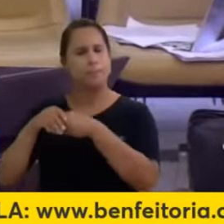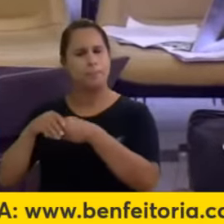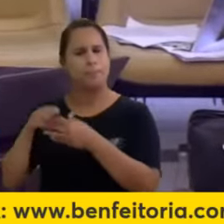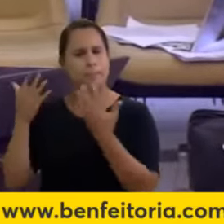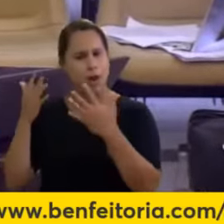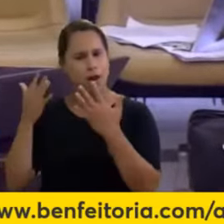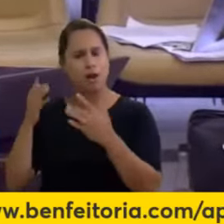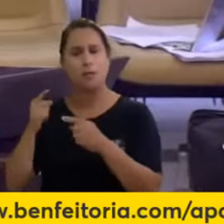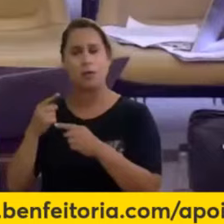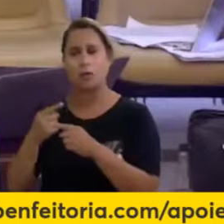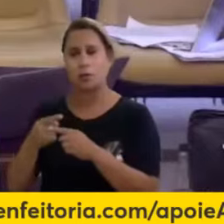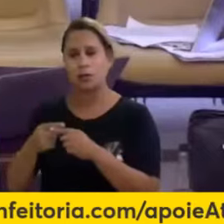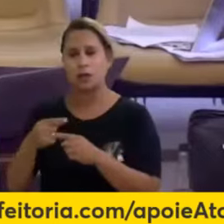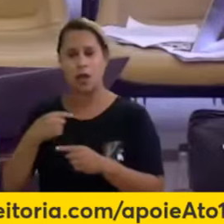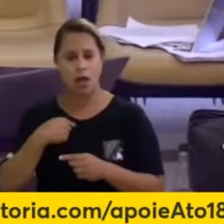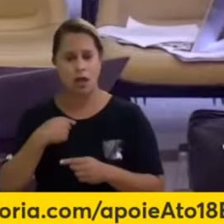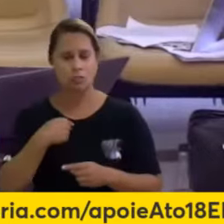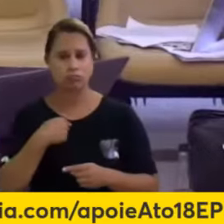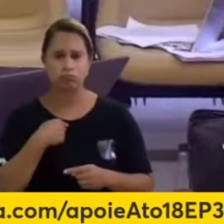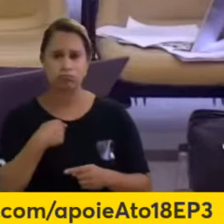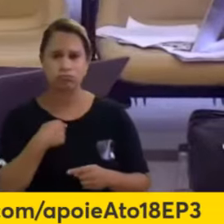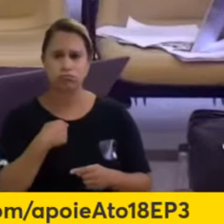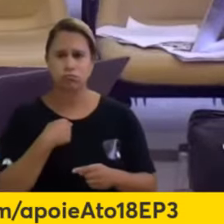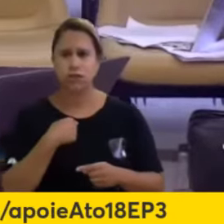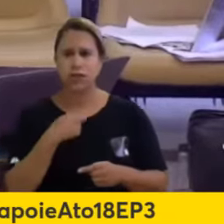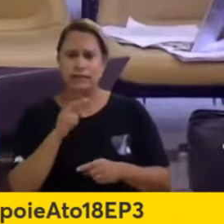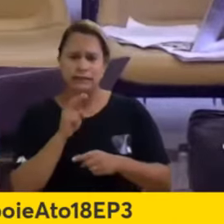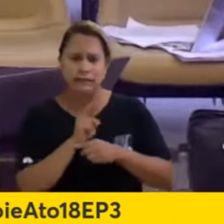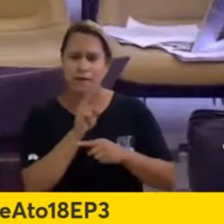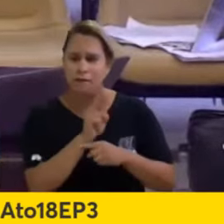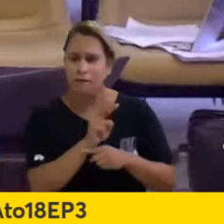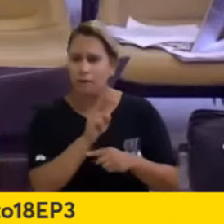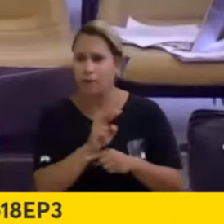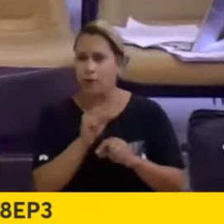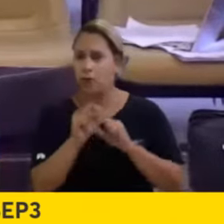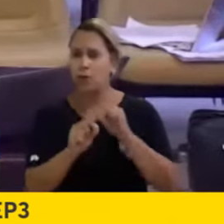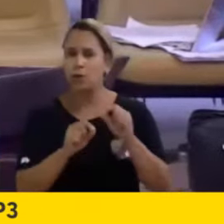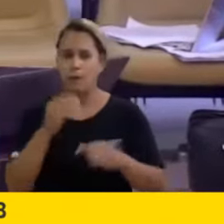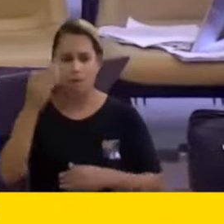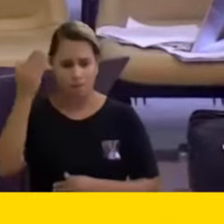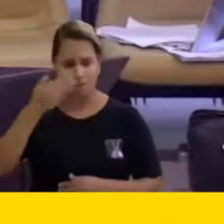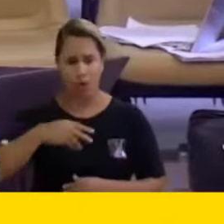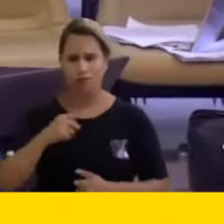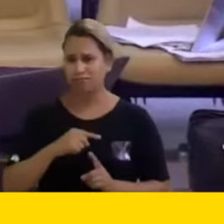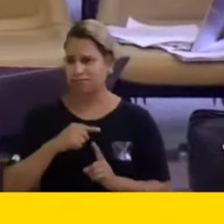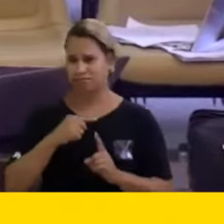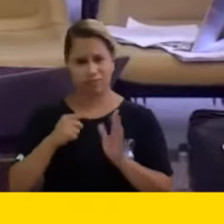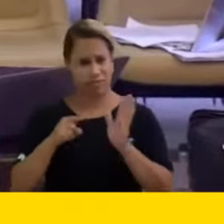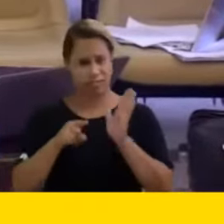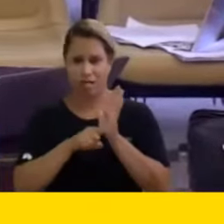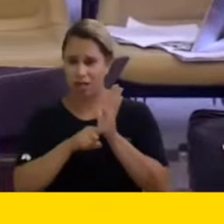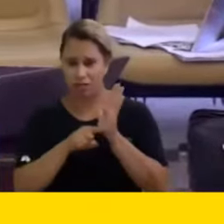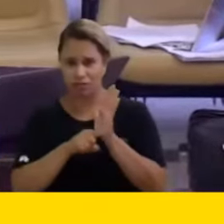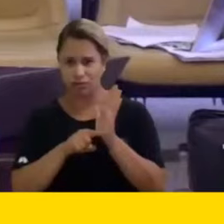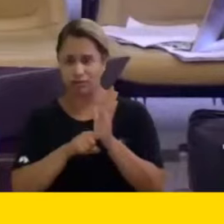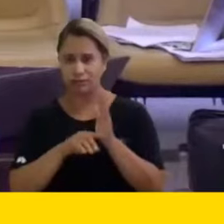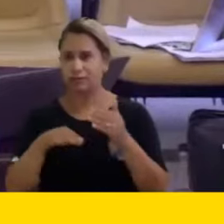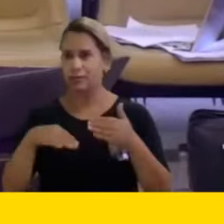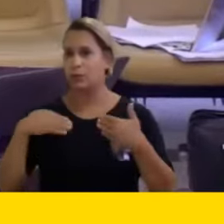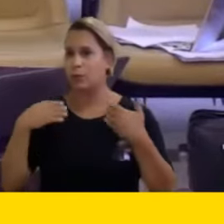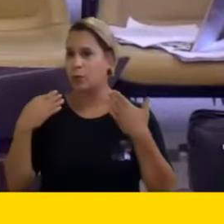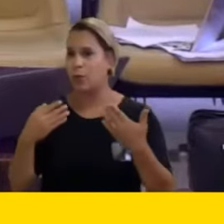tive que fazer na defesa a prova negativa eles não fizeram a prova até agora eles não disseram Qual é o abuso que eleseu Sérgio